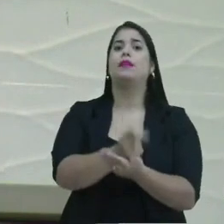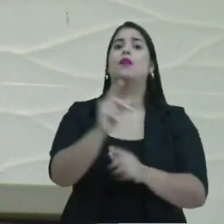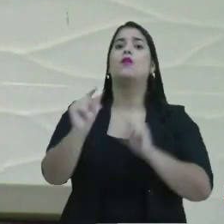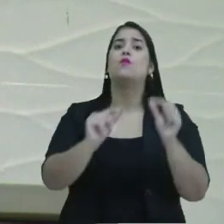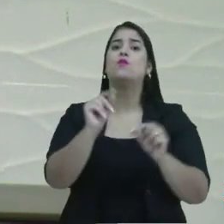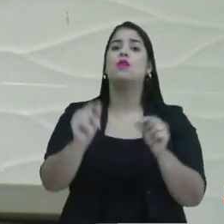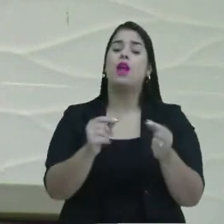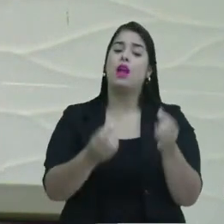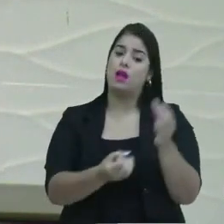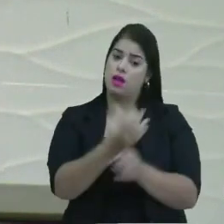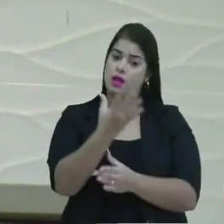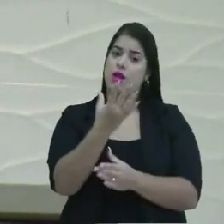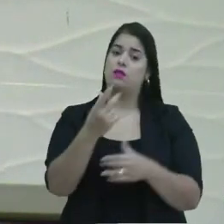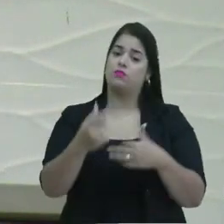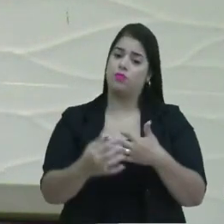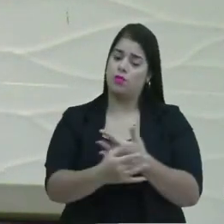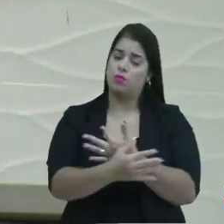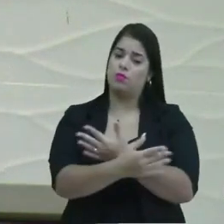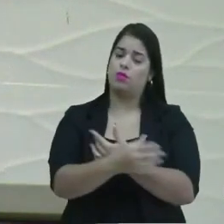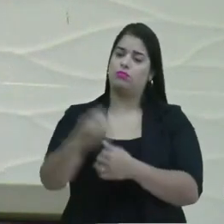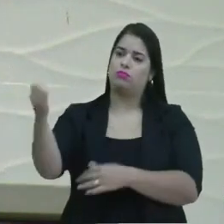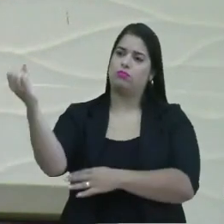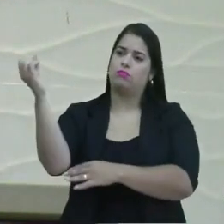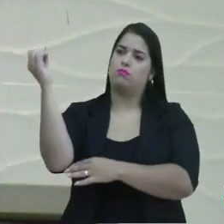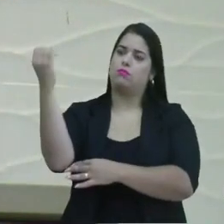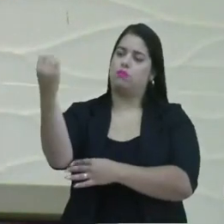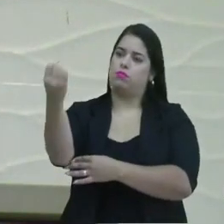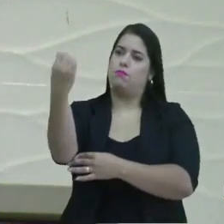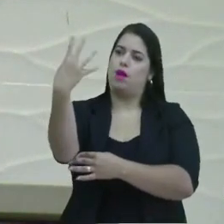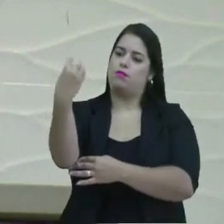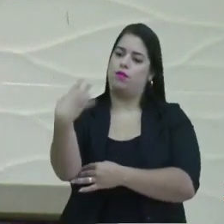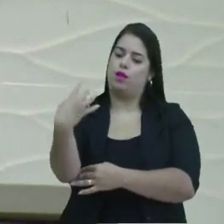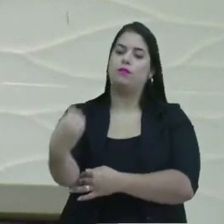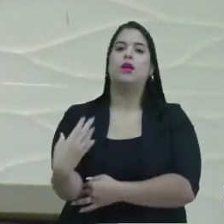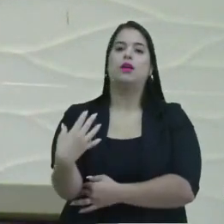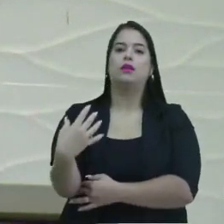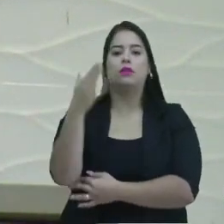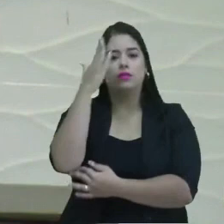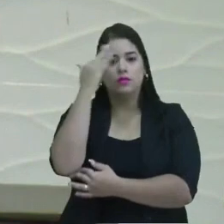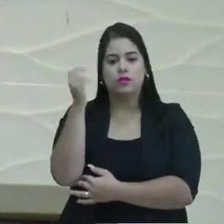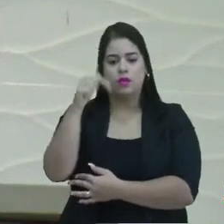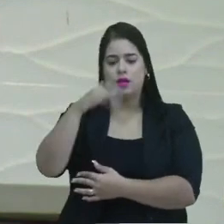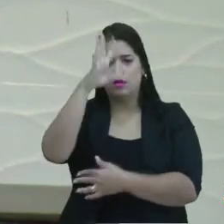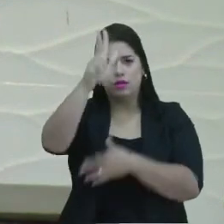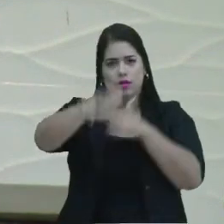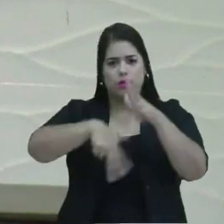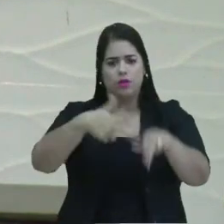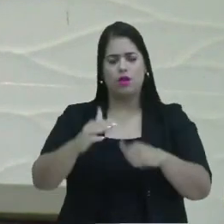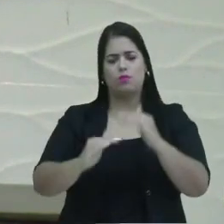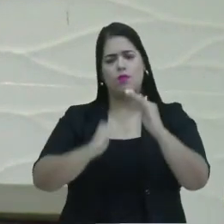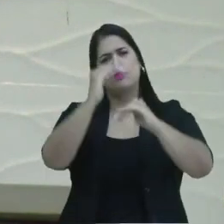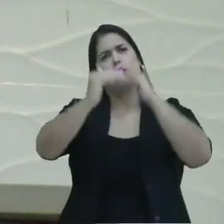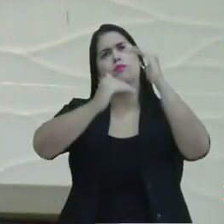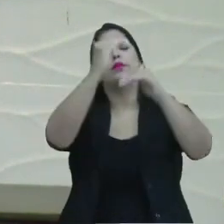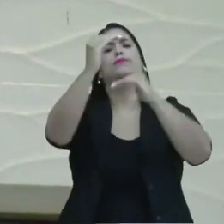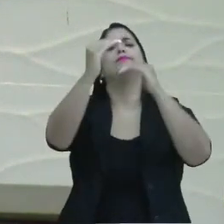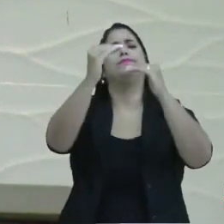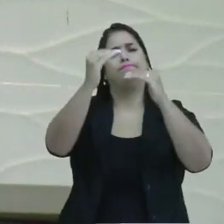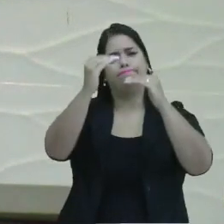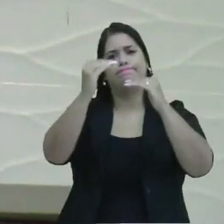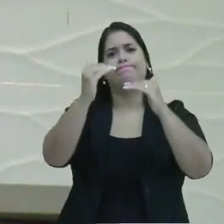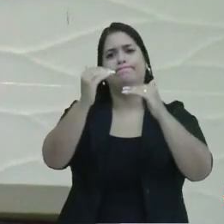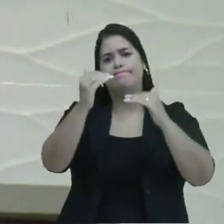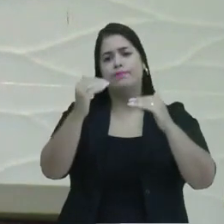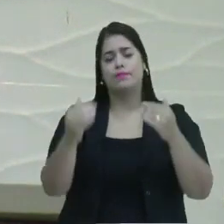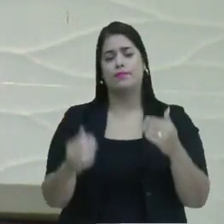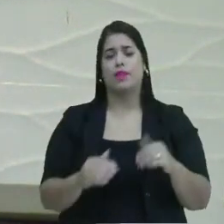implementação em nosso município, implantação de semáforos. Sabemos que nosso município, a cada dia que passa, cresce na questão, do